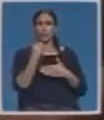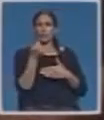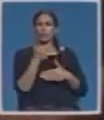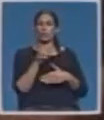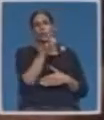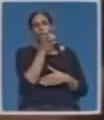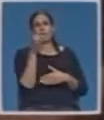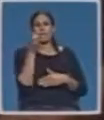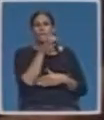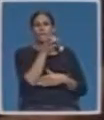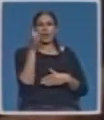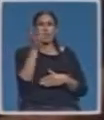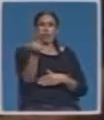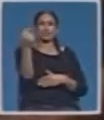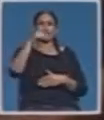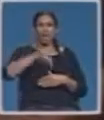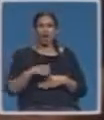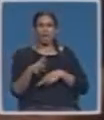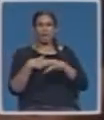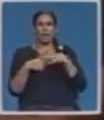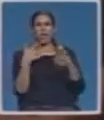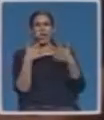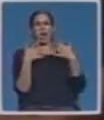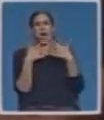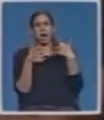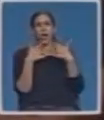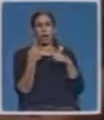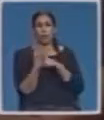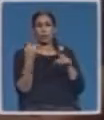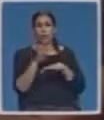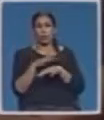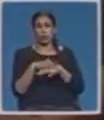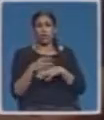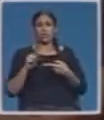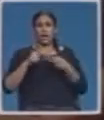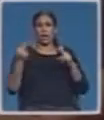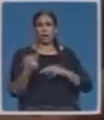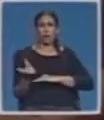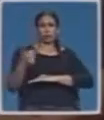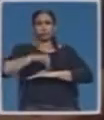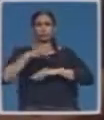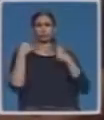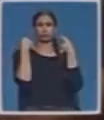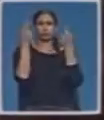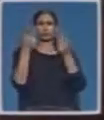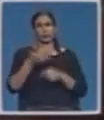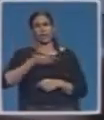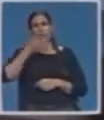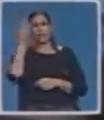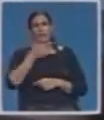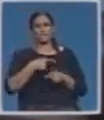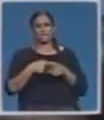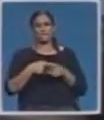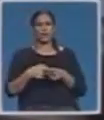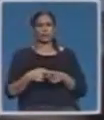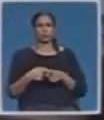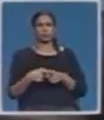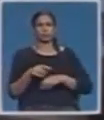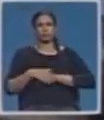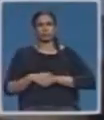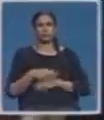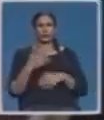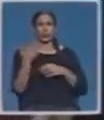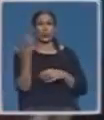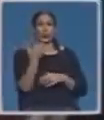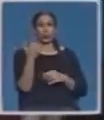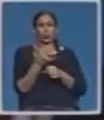bem lhe apetece, porque a Câmara Municipal da Horta terá uma voz forte e ativa na defesa dos nossos interesses. Dar uma nova vida à cultura